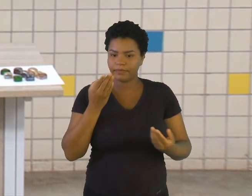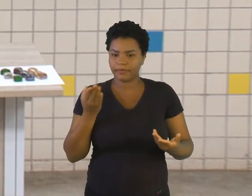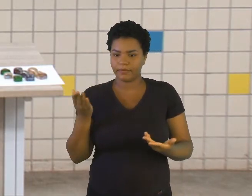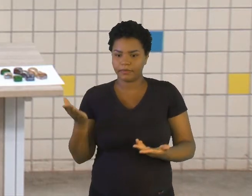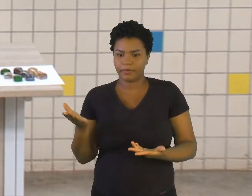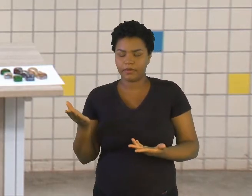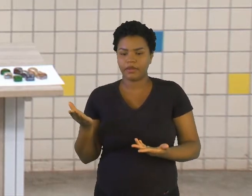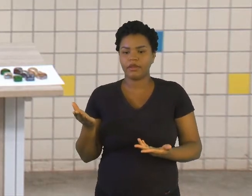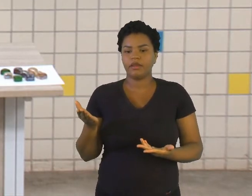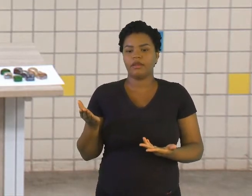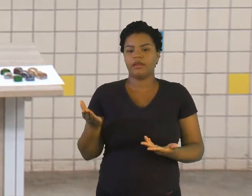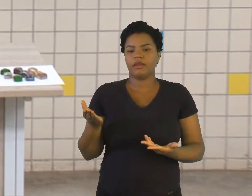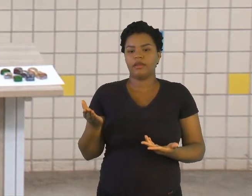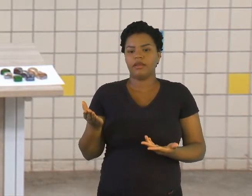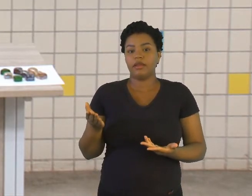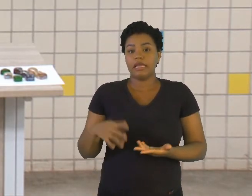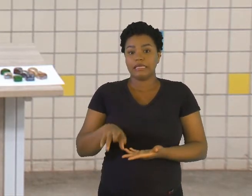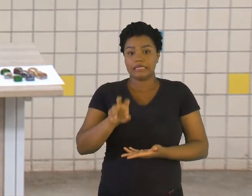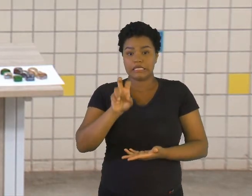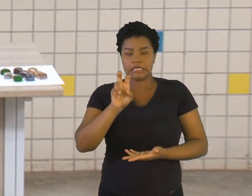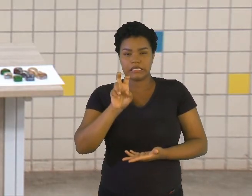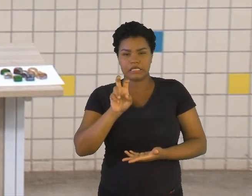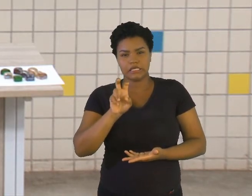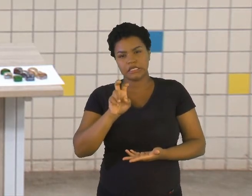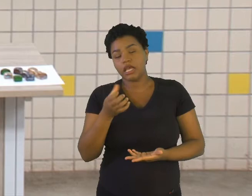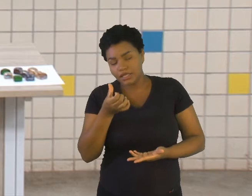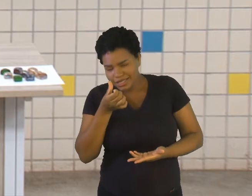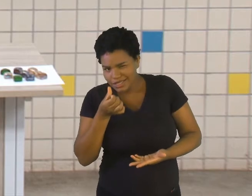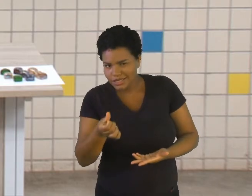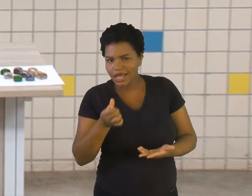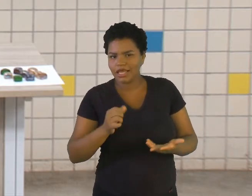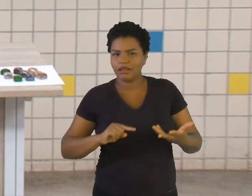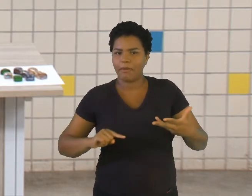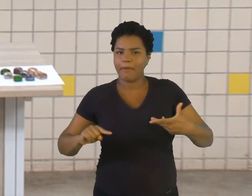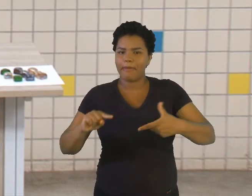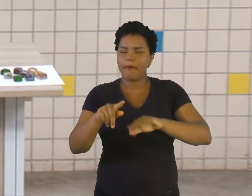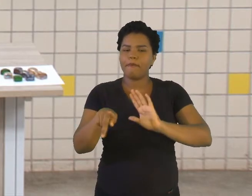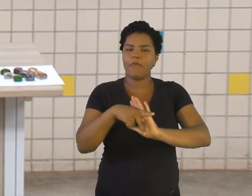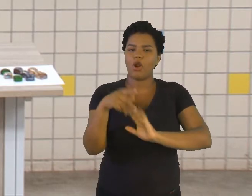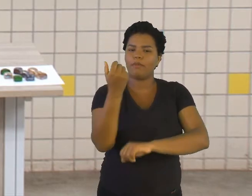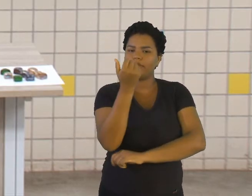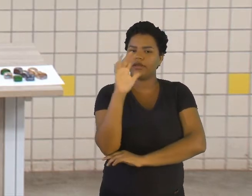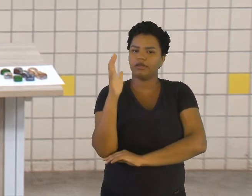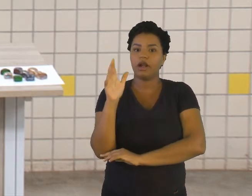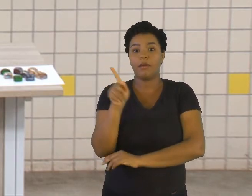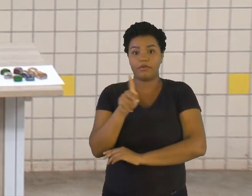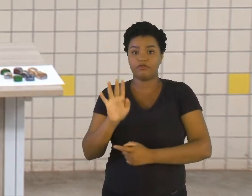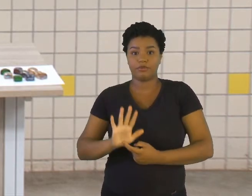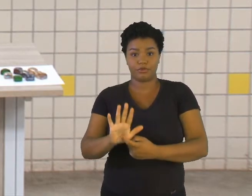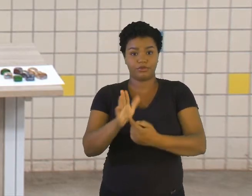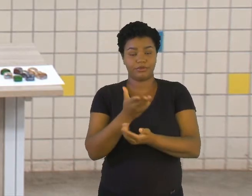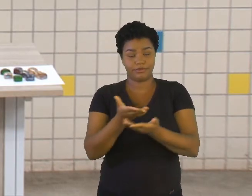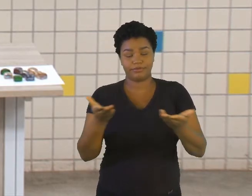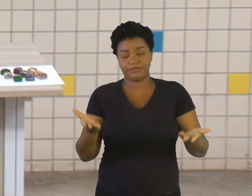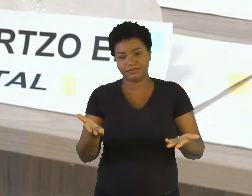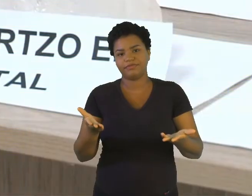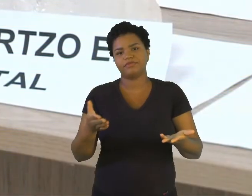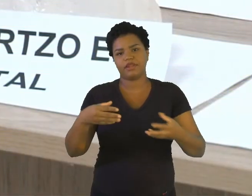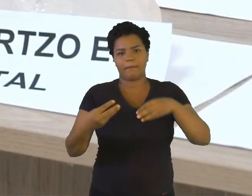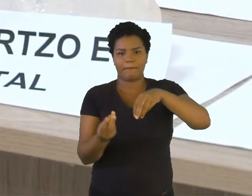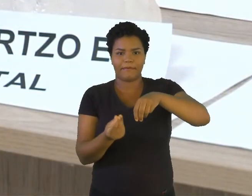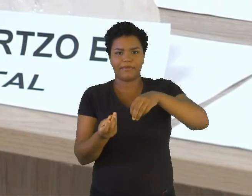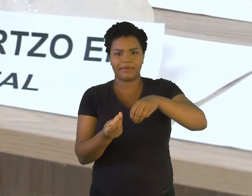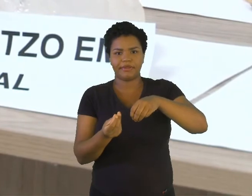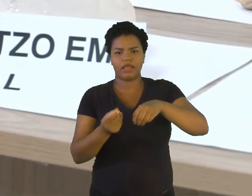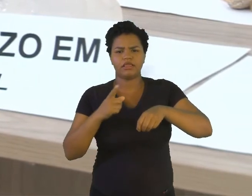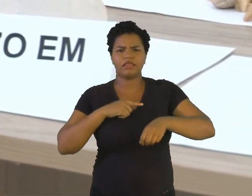esses 5, 6 elementos da natureza que a professora trouxe para vocês de minérios, nós vamos ter